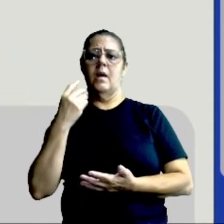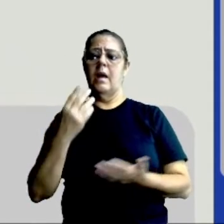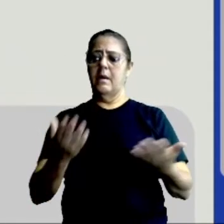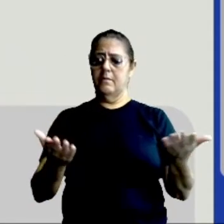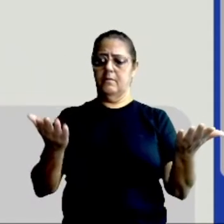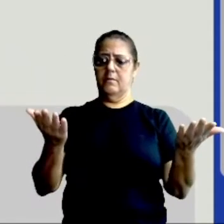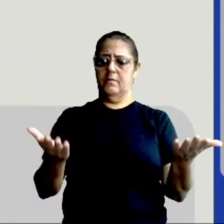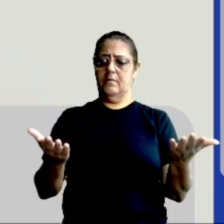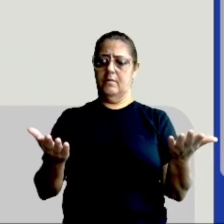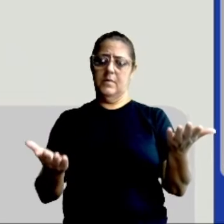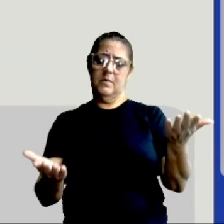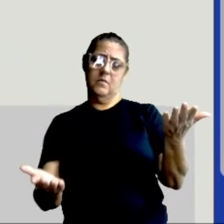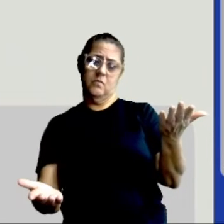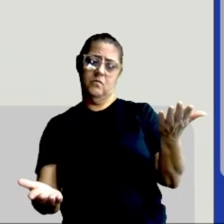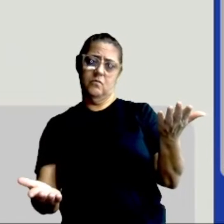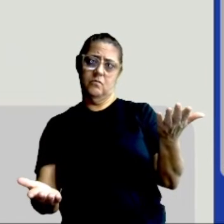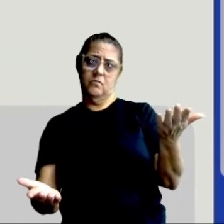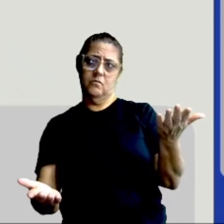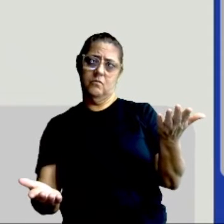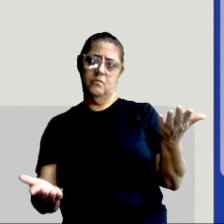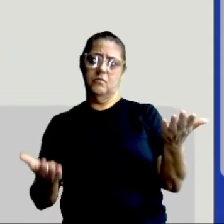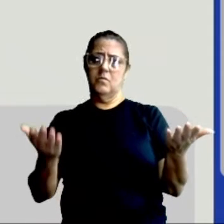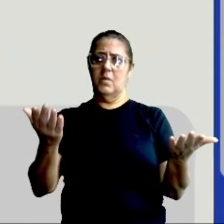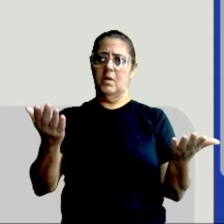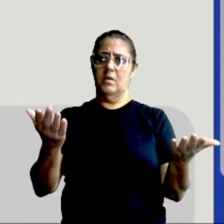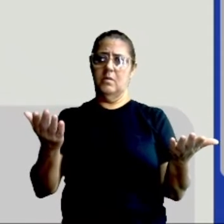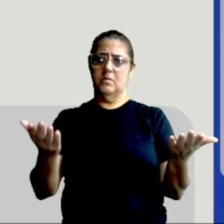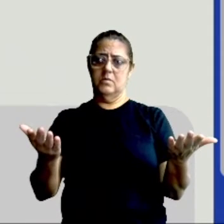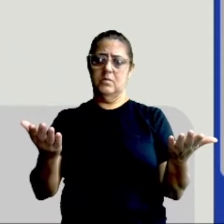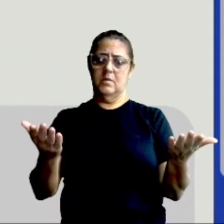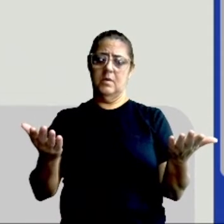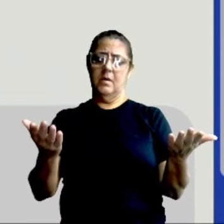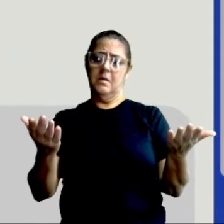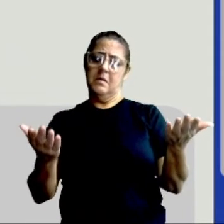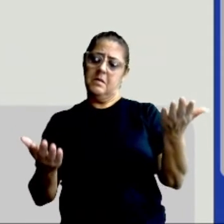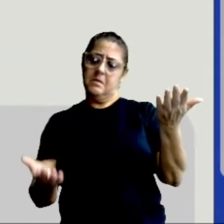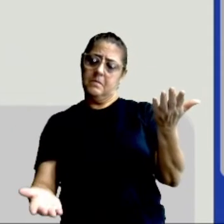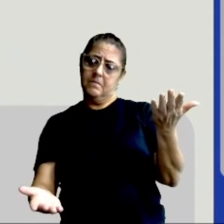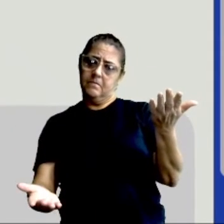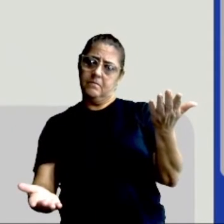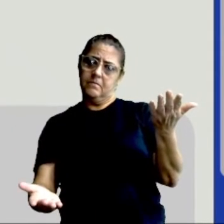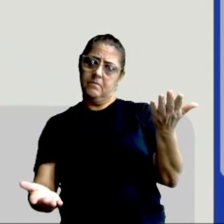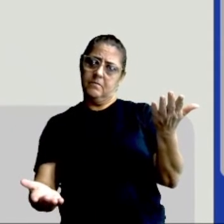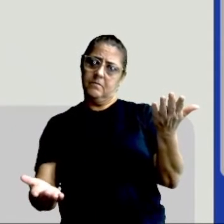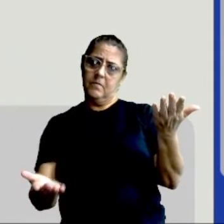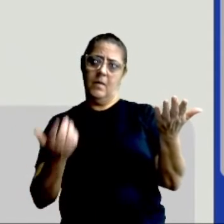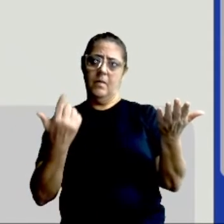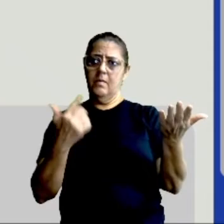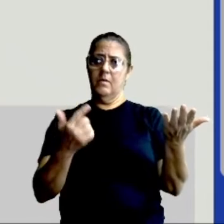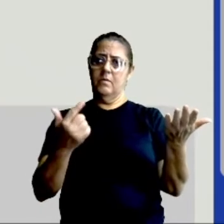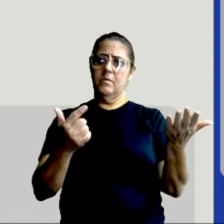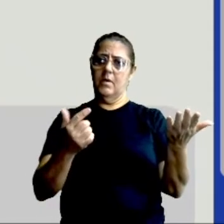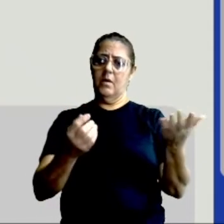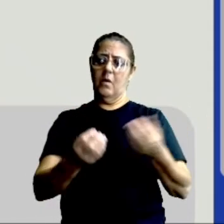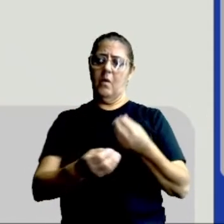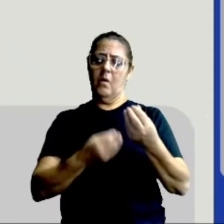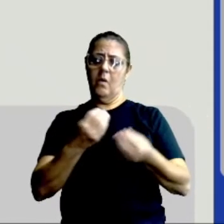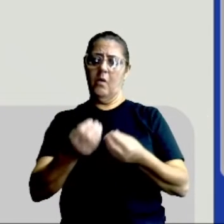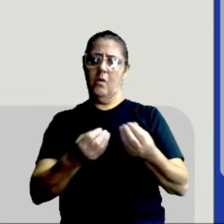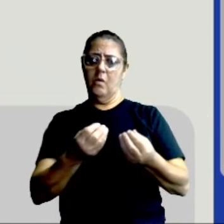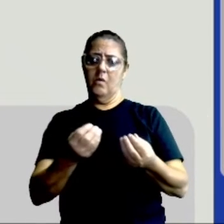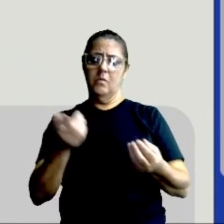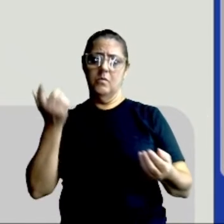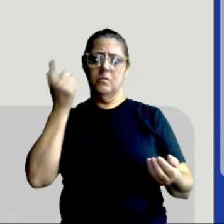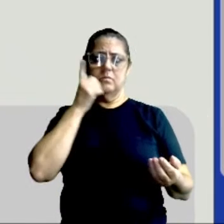balança esteja desequilibrada, gente, ou seja, os pratos estão em níveis diferentes, não tem como a gente ter uma referência